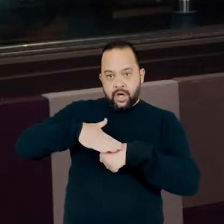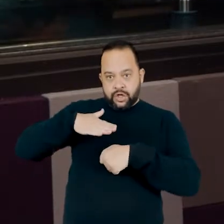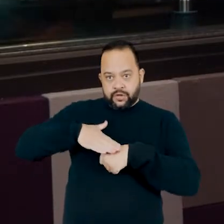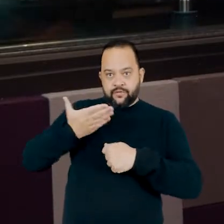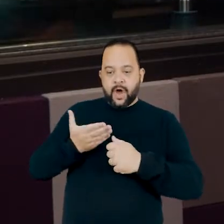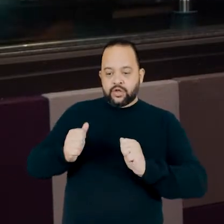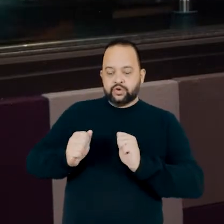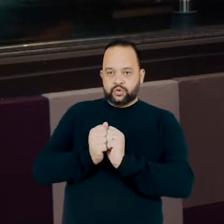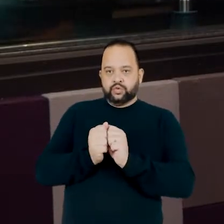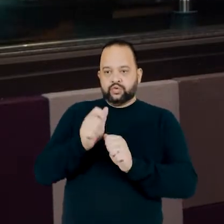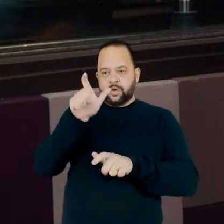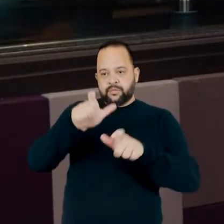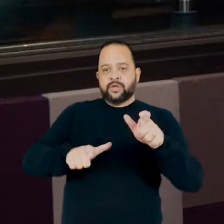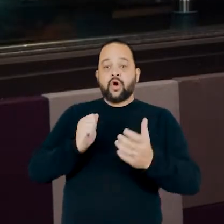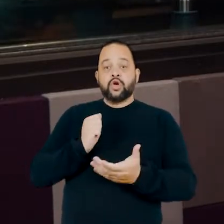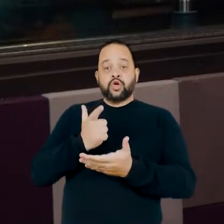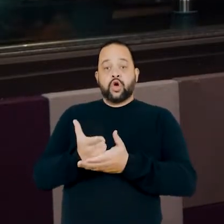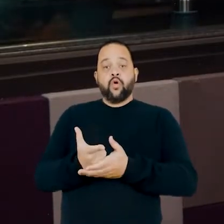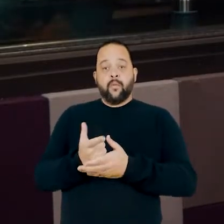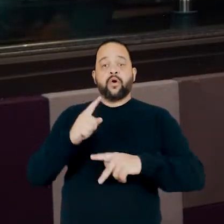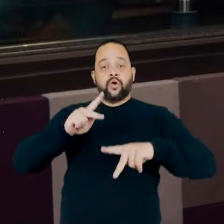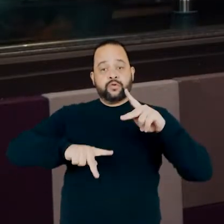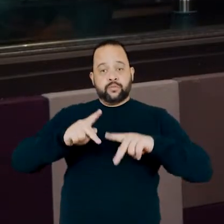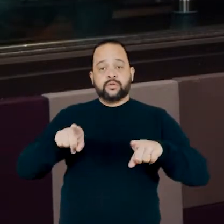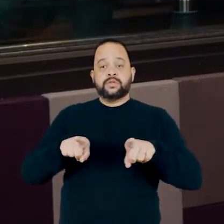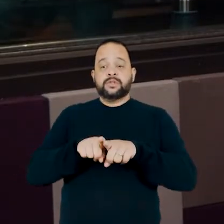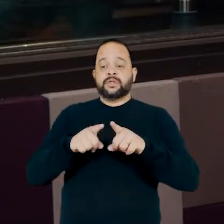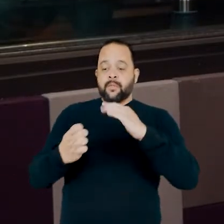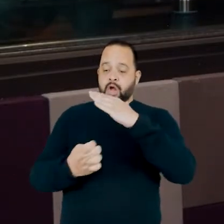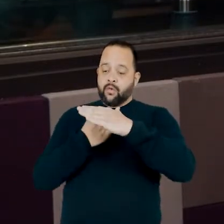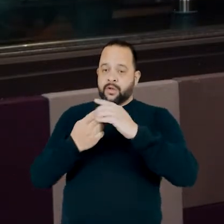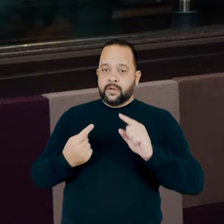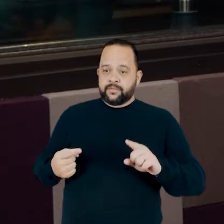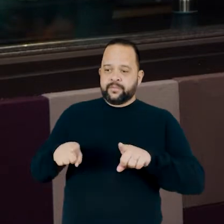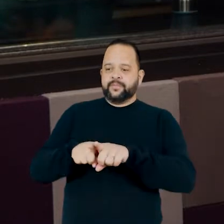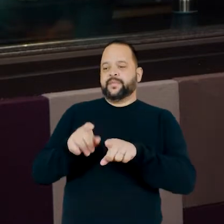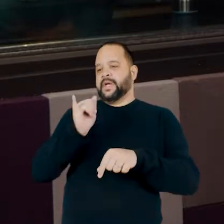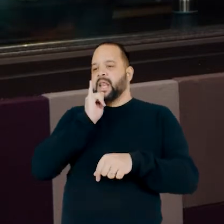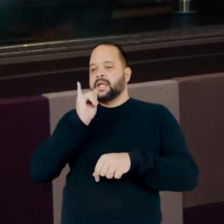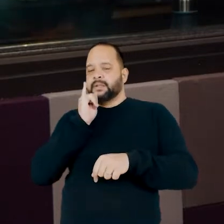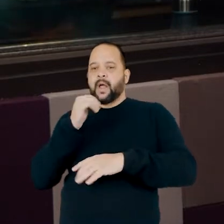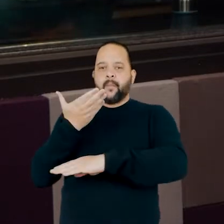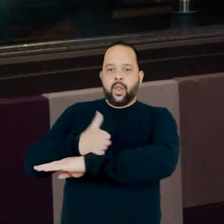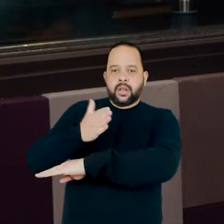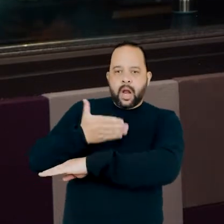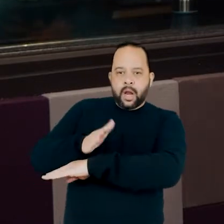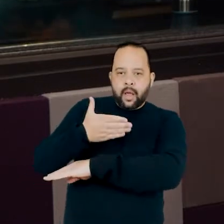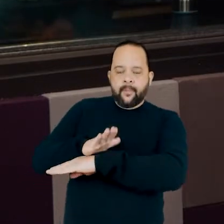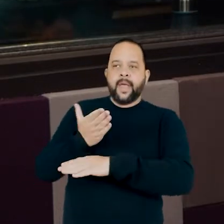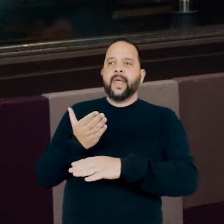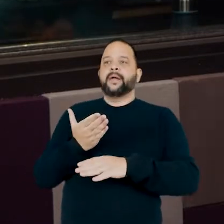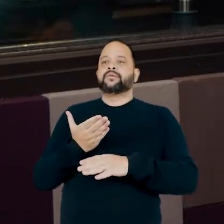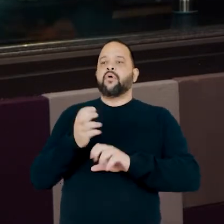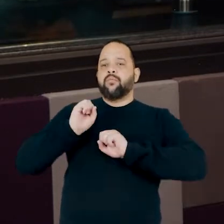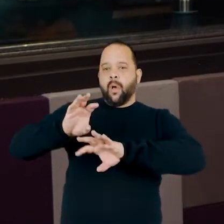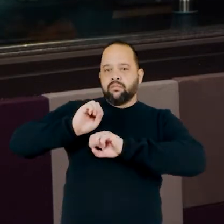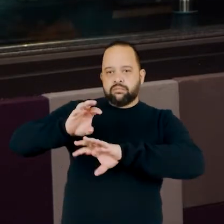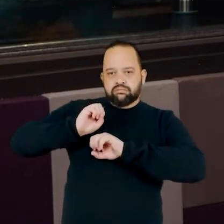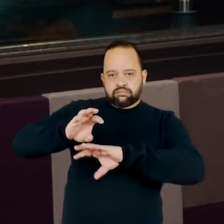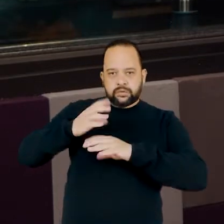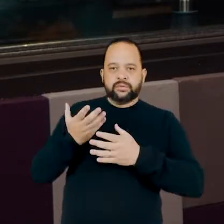junto ao usuário final e com os parceiros de toda a parte de treinamento, qualificação.